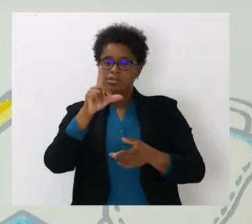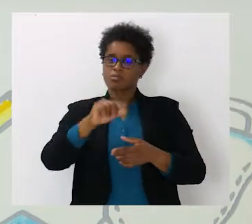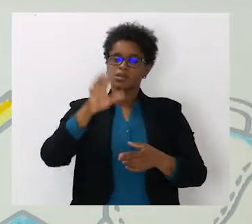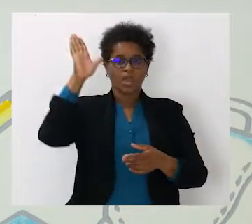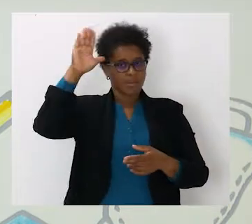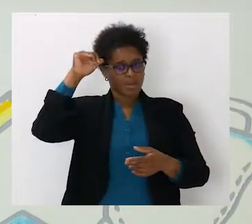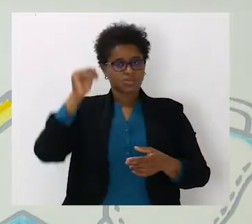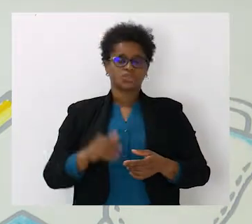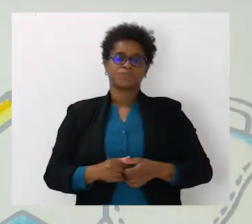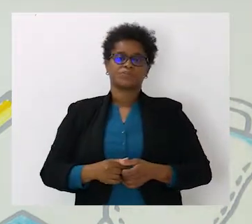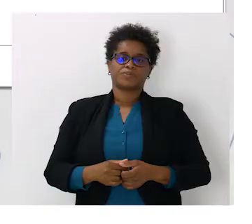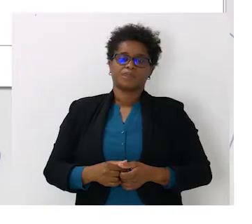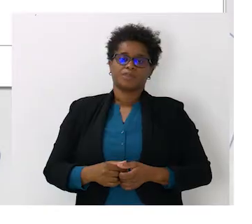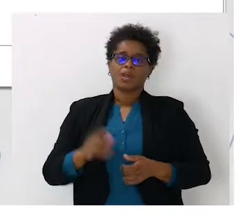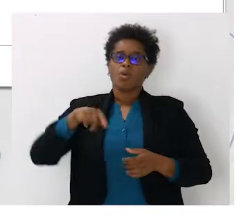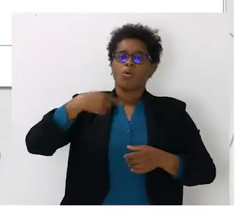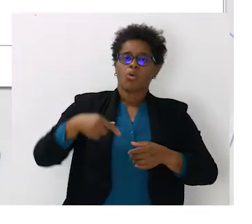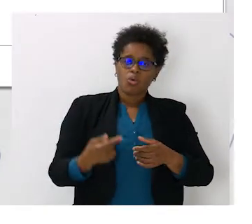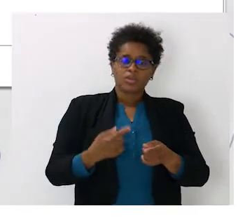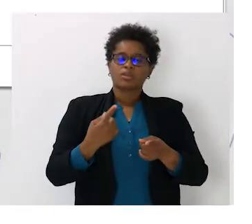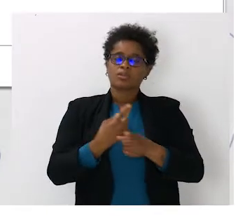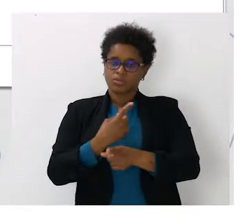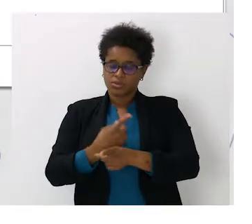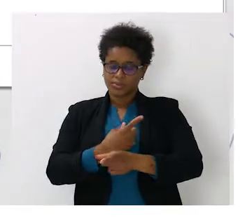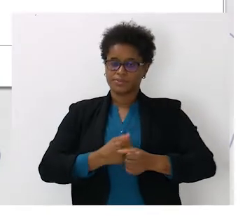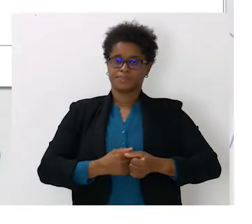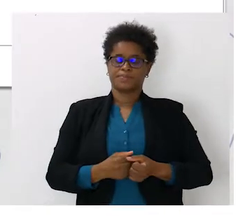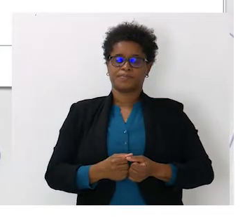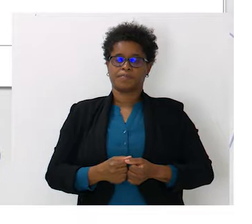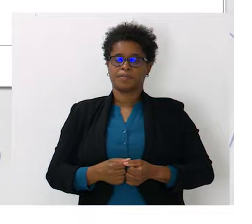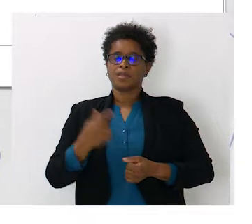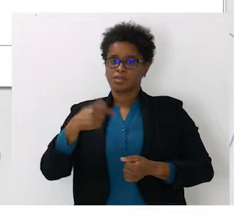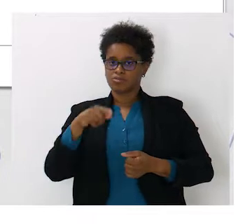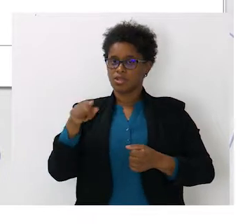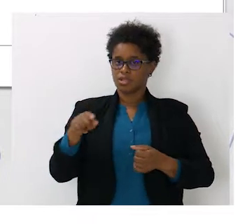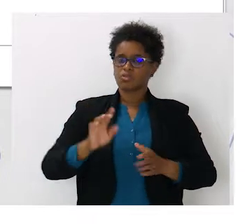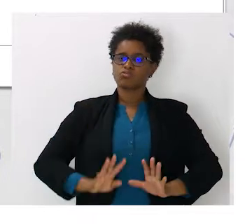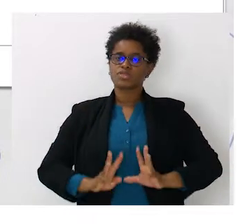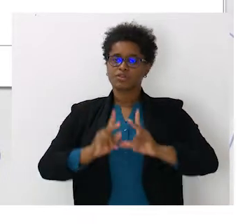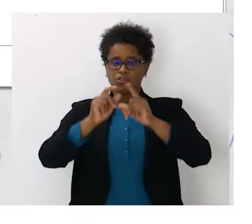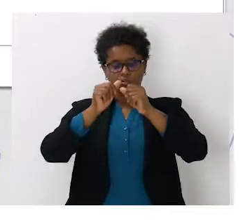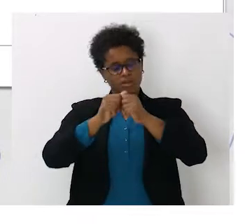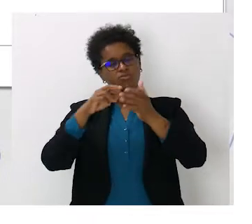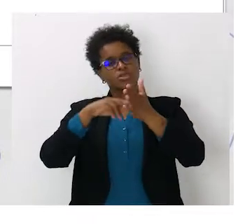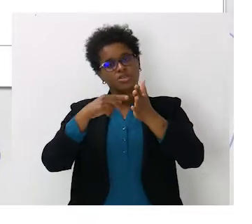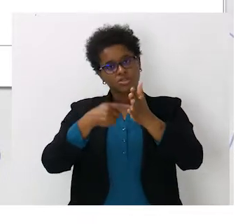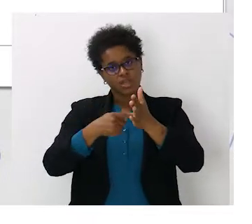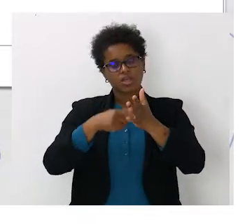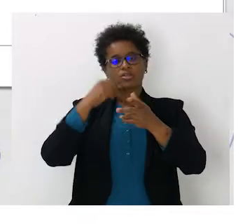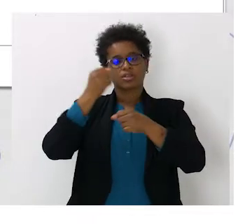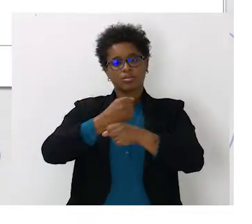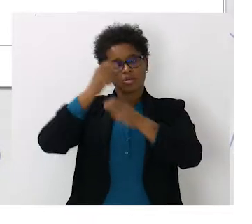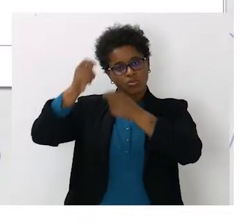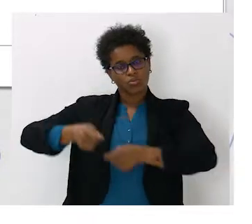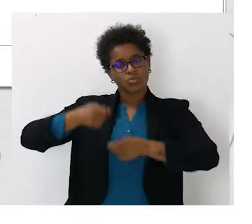tanto como para os animais. Outra razão que temos ali é desenvolvimento das técnicas